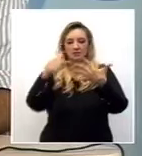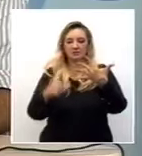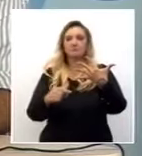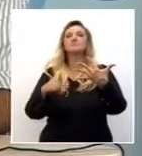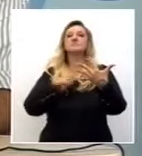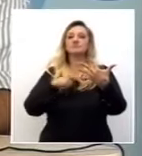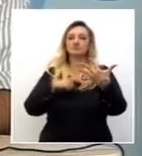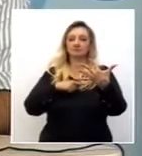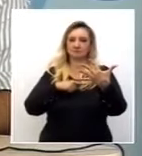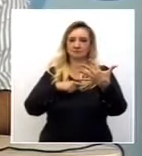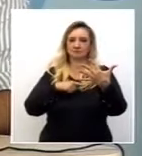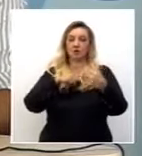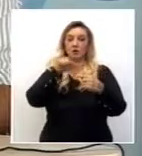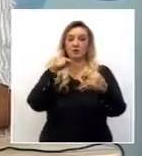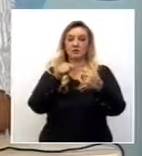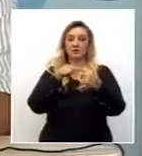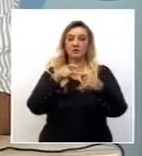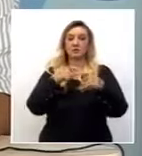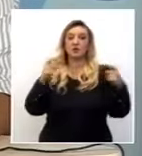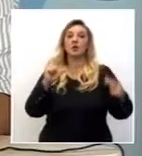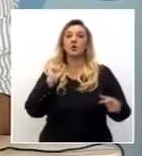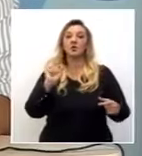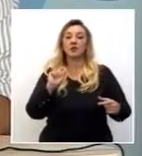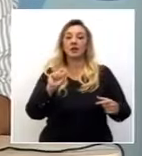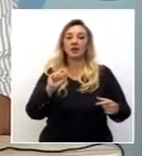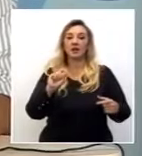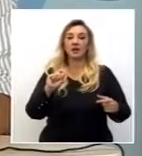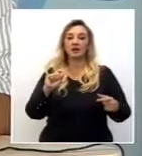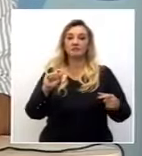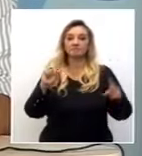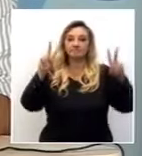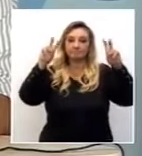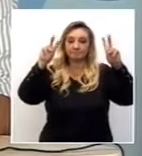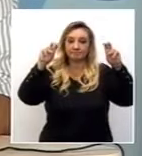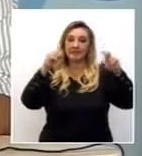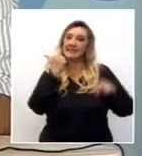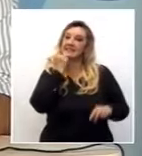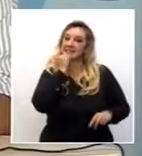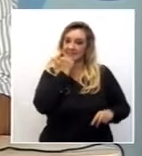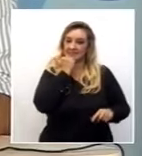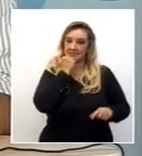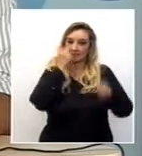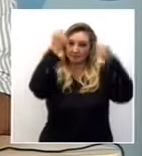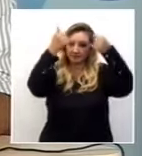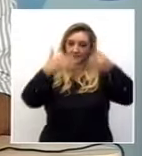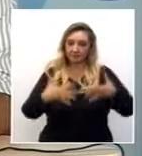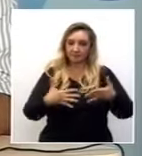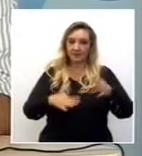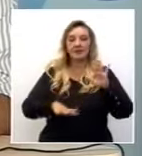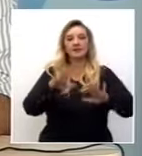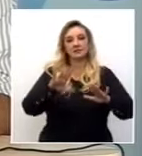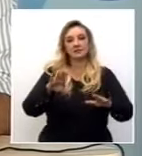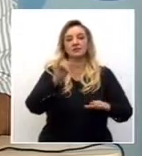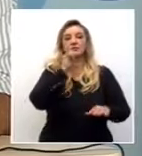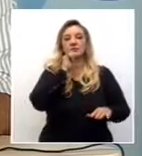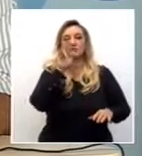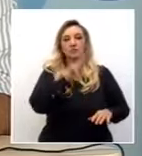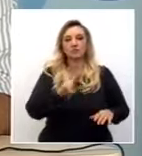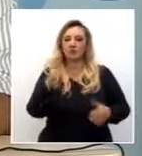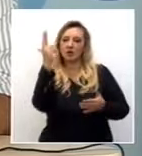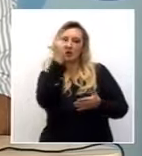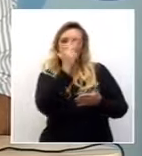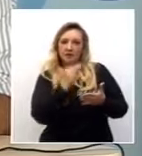nosso objetivo maior aqui é a gente falar das ciências, então, de repente, ele quer exemplificar um